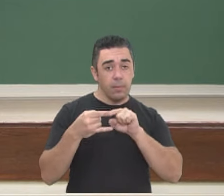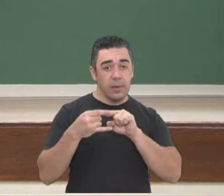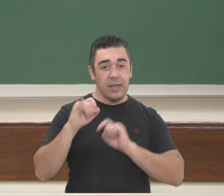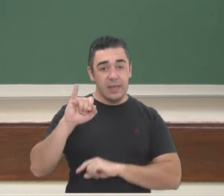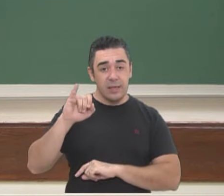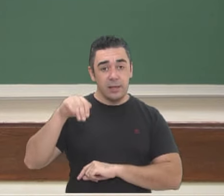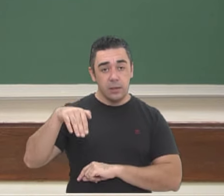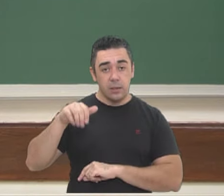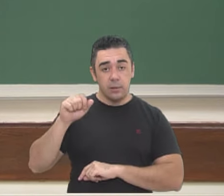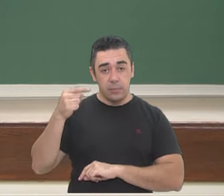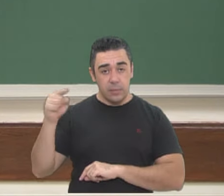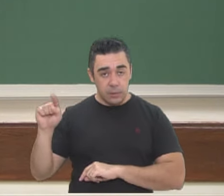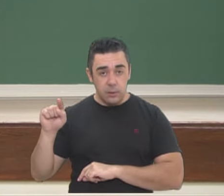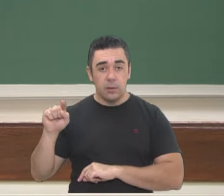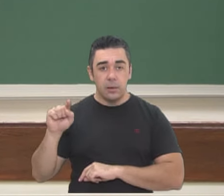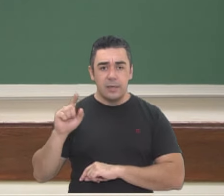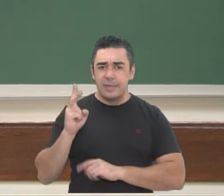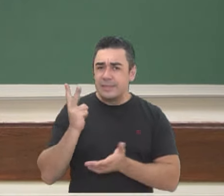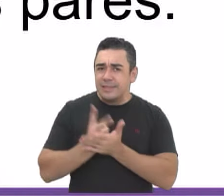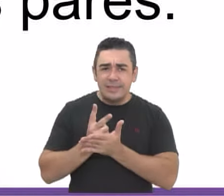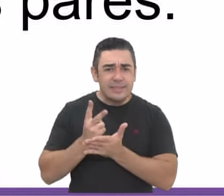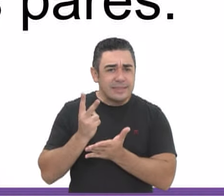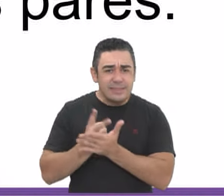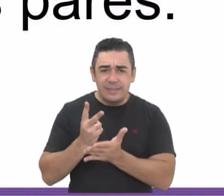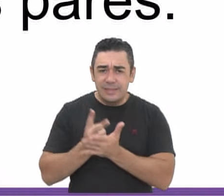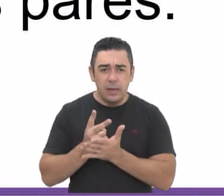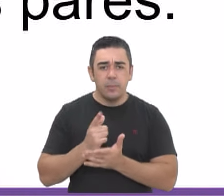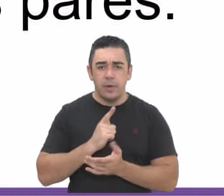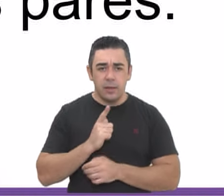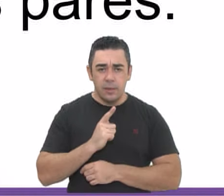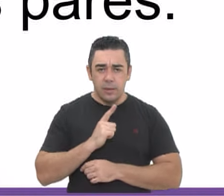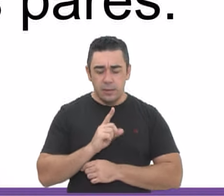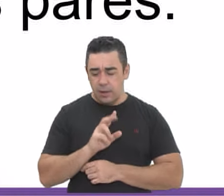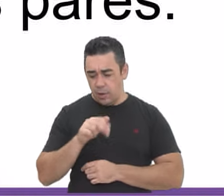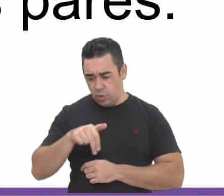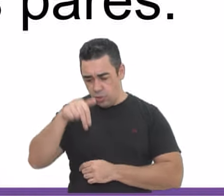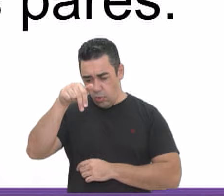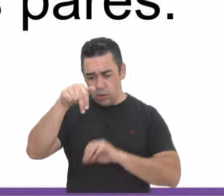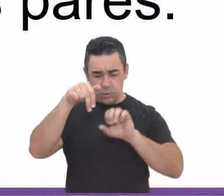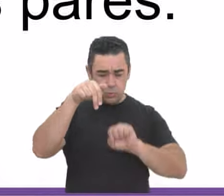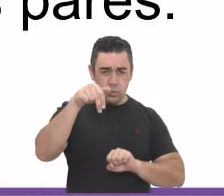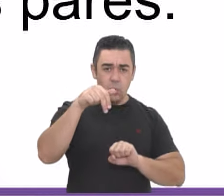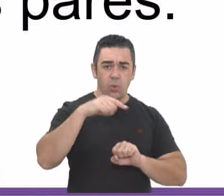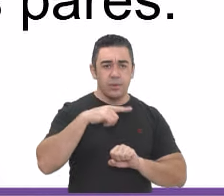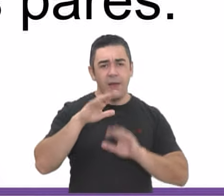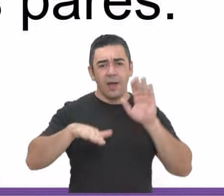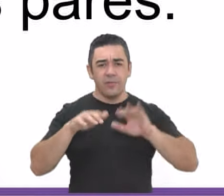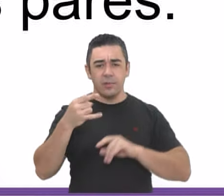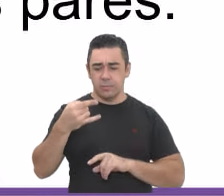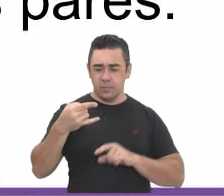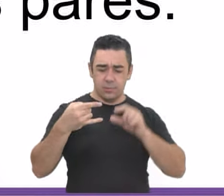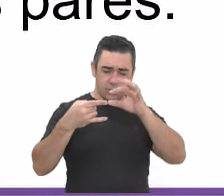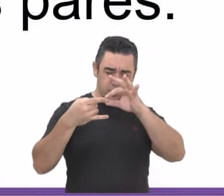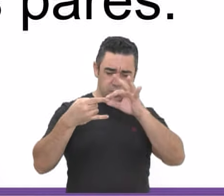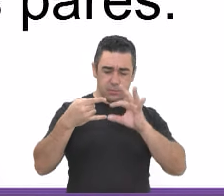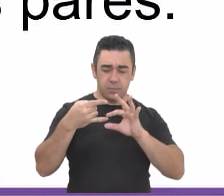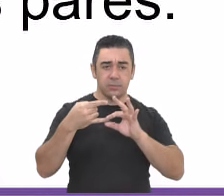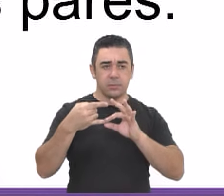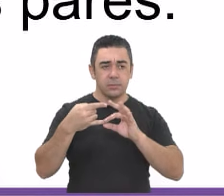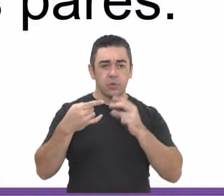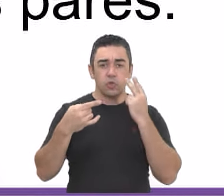sempre é composto por paris na de polos então são dois polos tá gente fala aqui